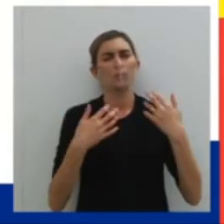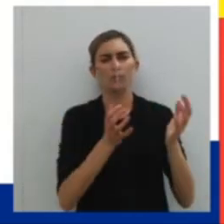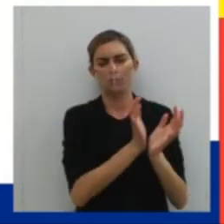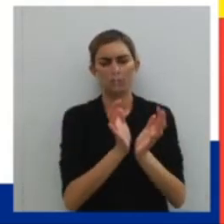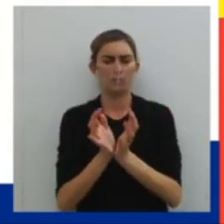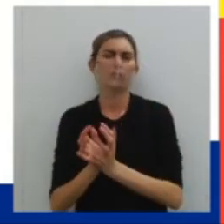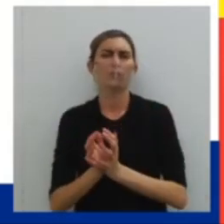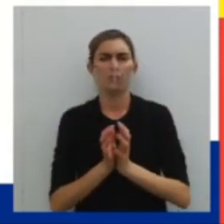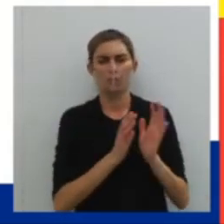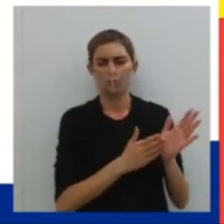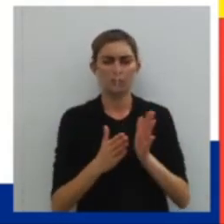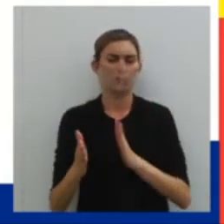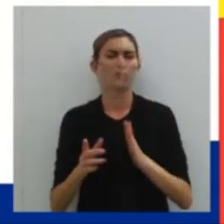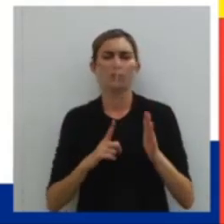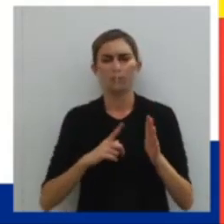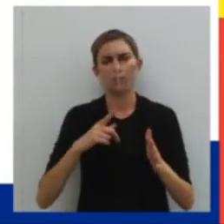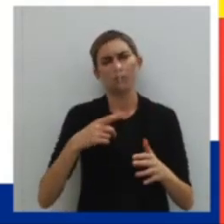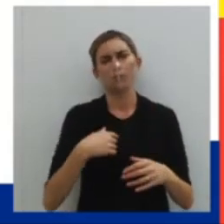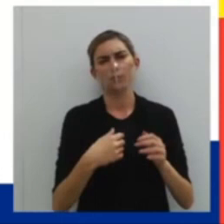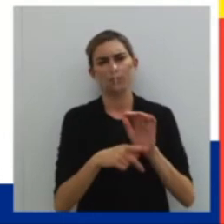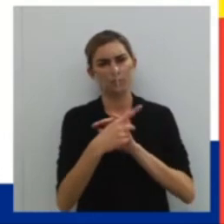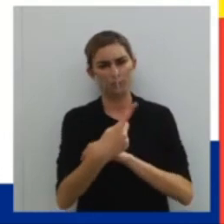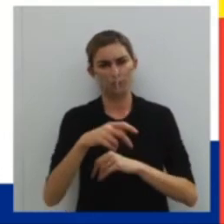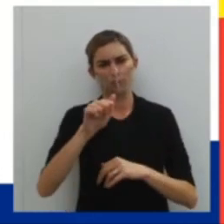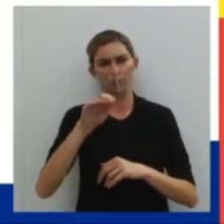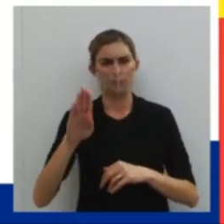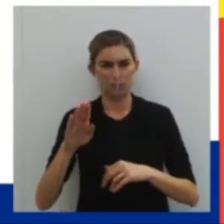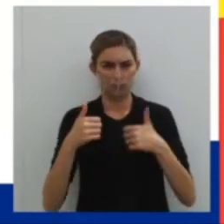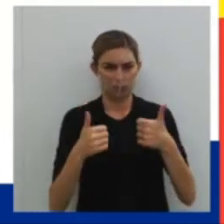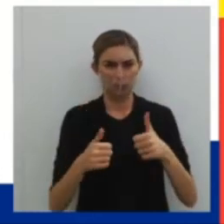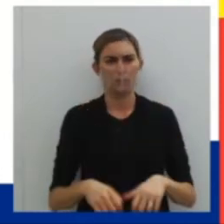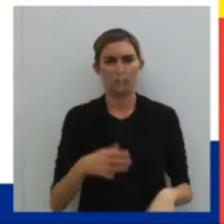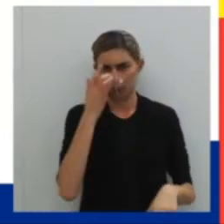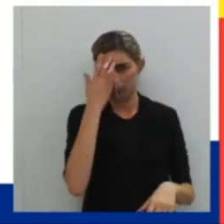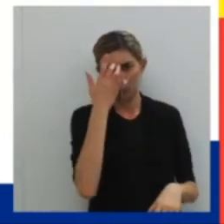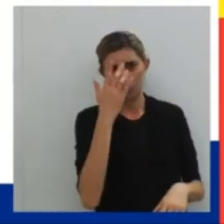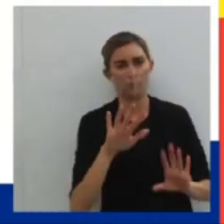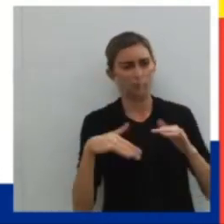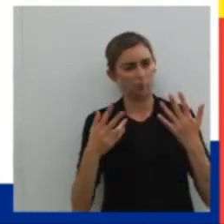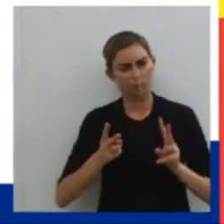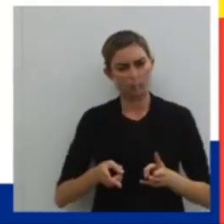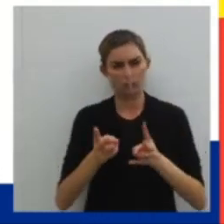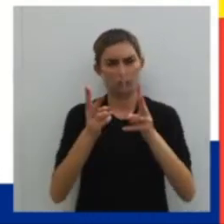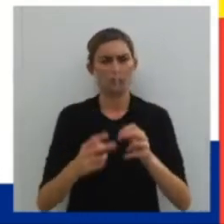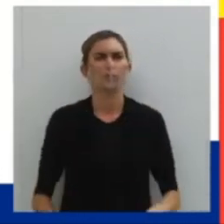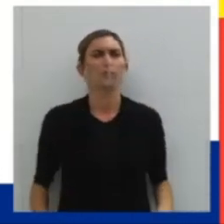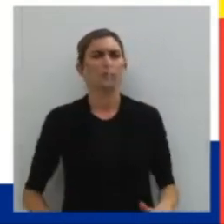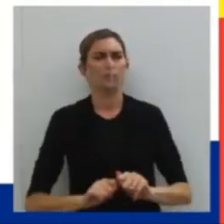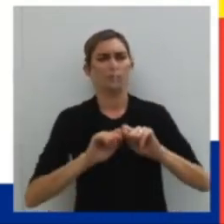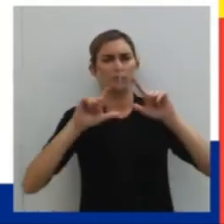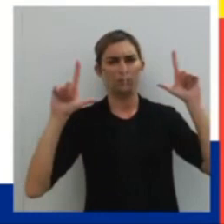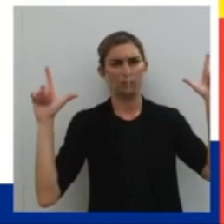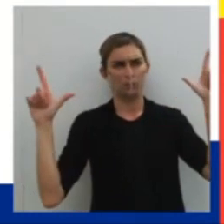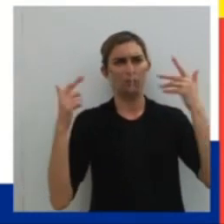pares ordenados existirão no produto cartesiano AB. Beleza? Facinho? Então vamos seguir. Tela geral ainda,